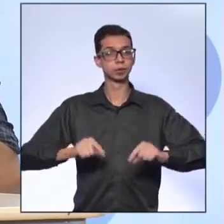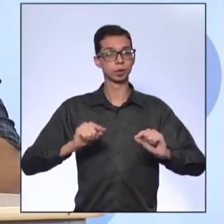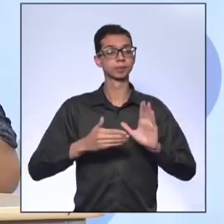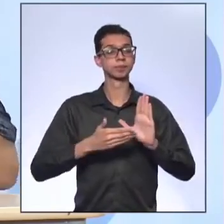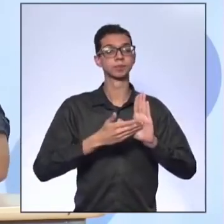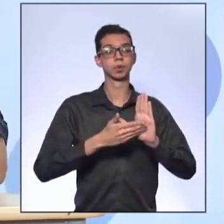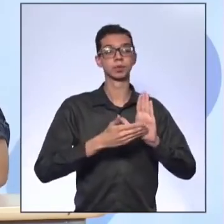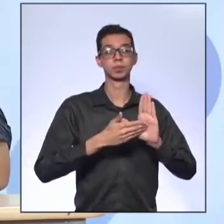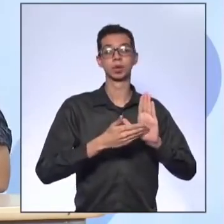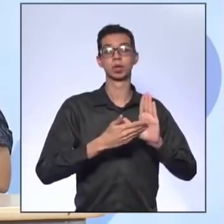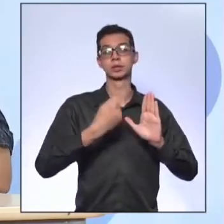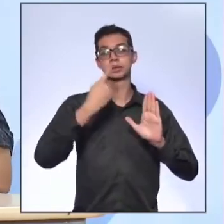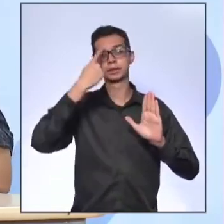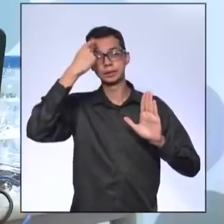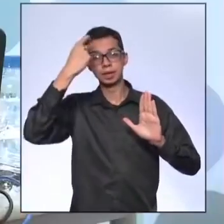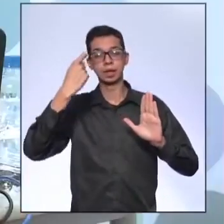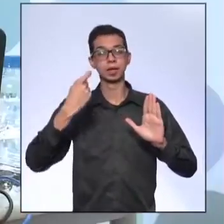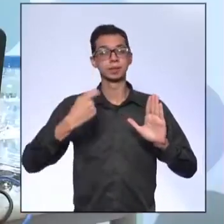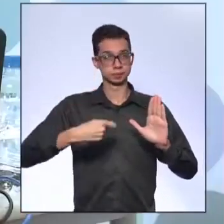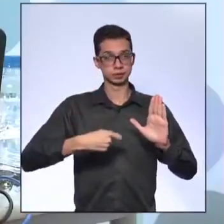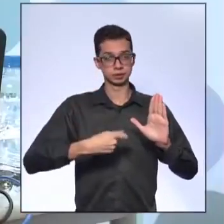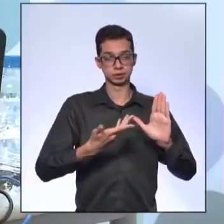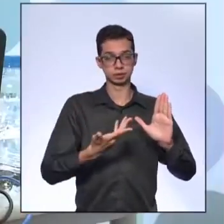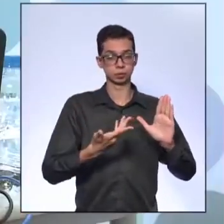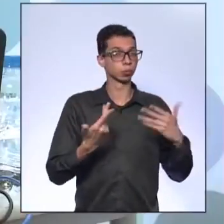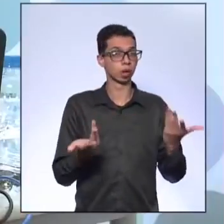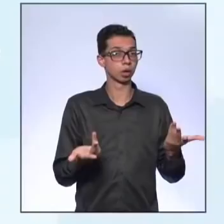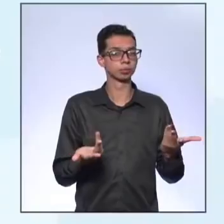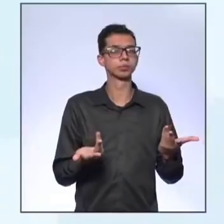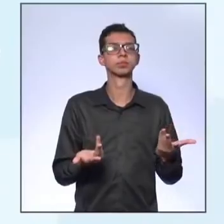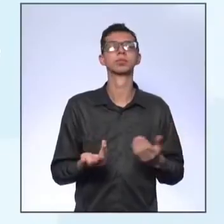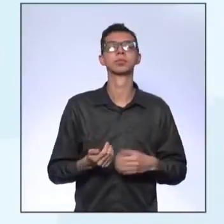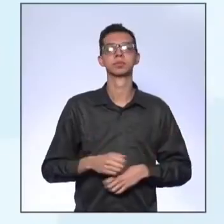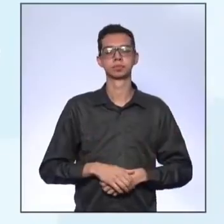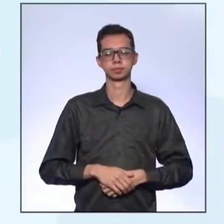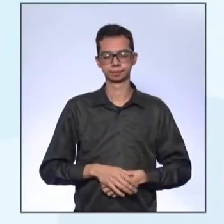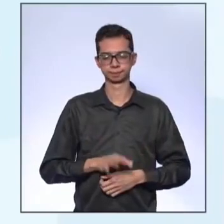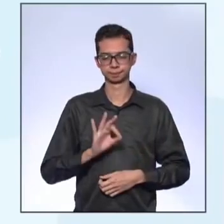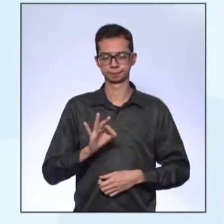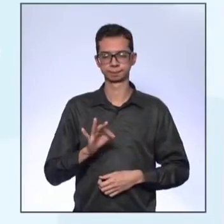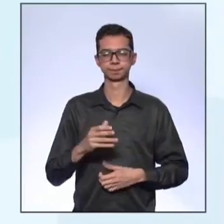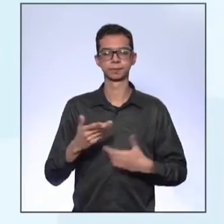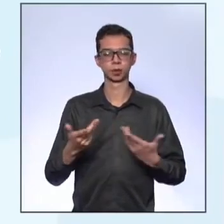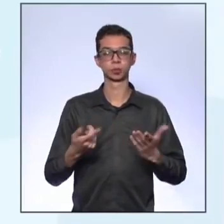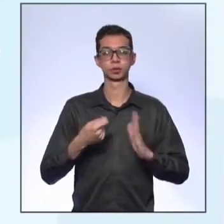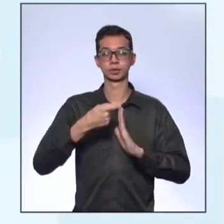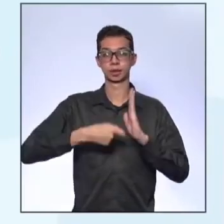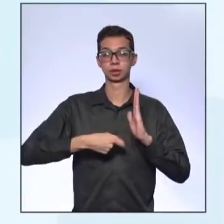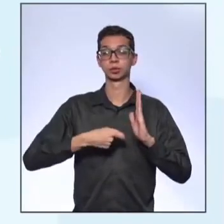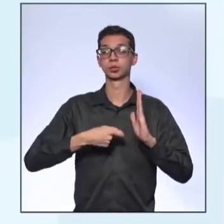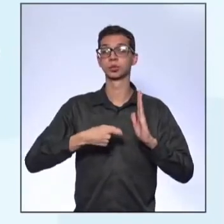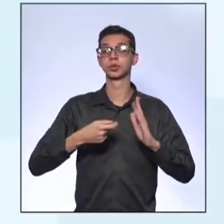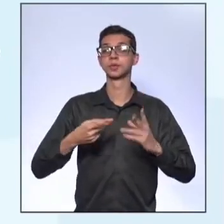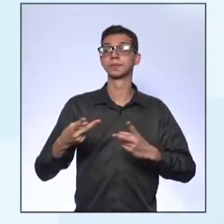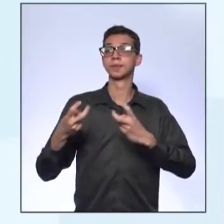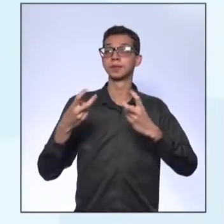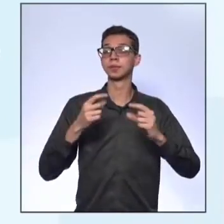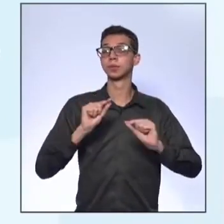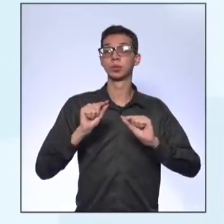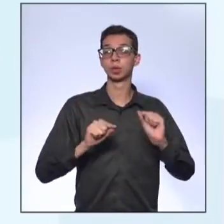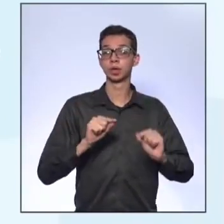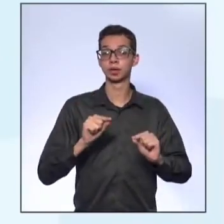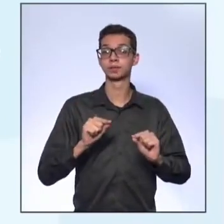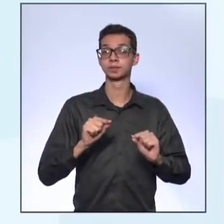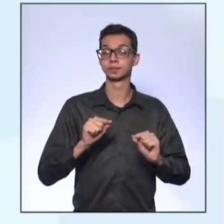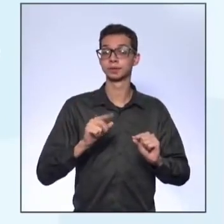proposta de intervenção? Pois é, gente, ó, vamos lá. Aí, um texto em que se podem ser observadas as presenças de